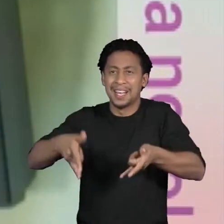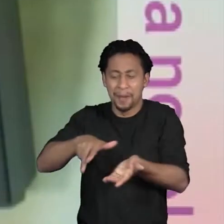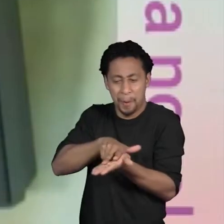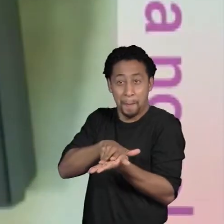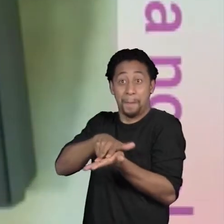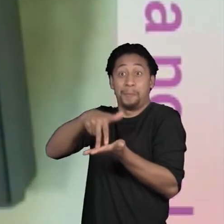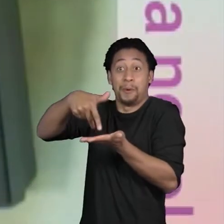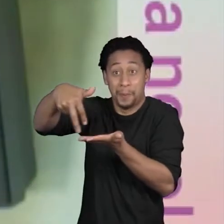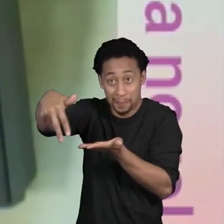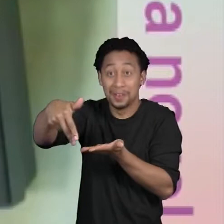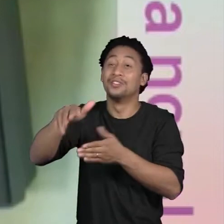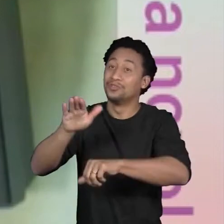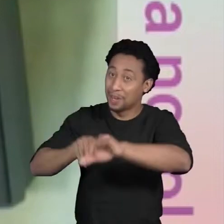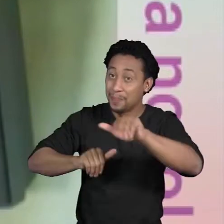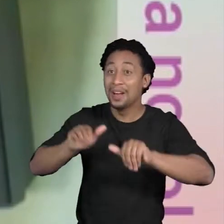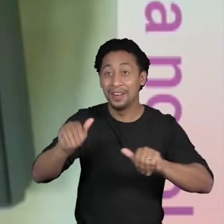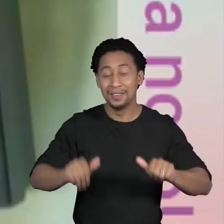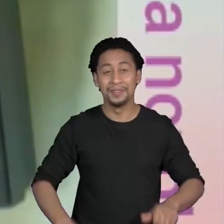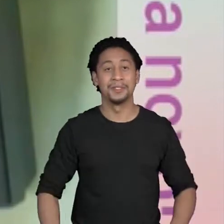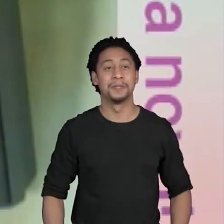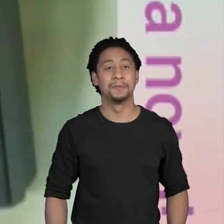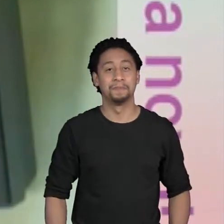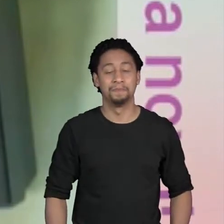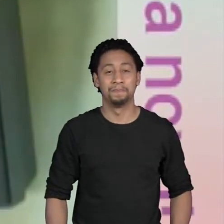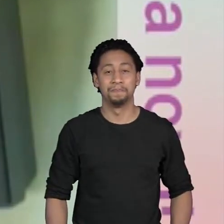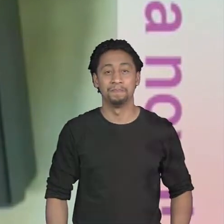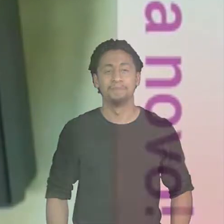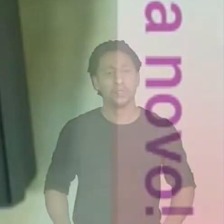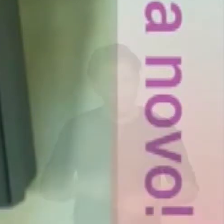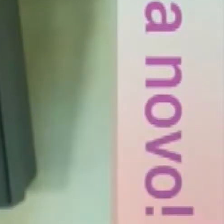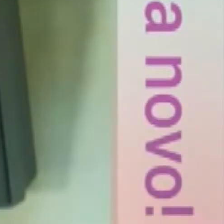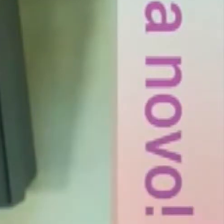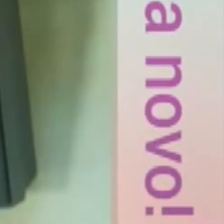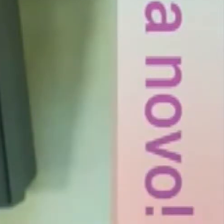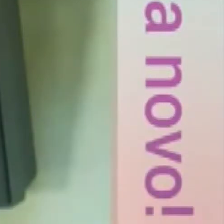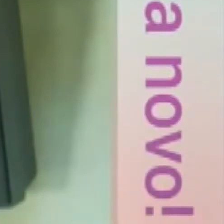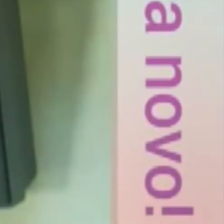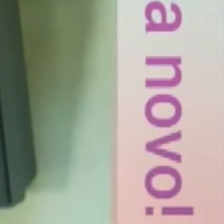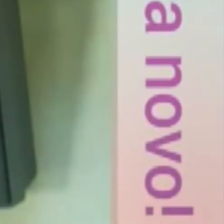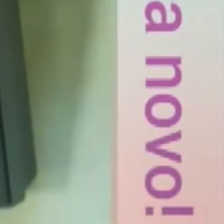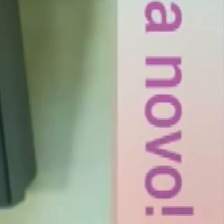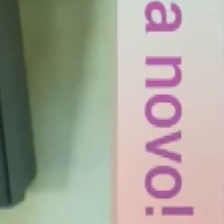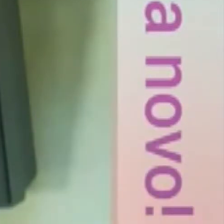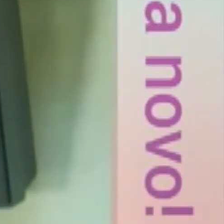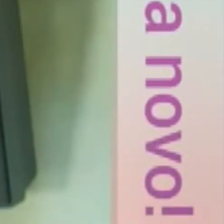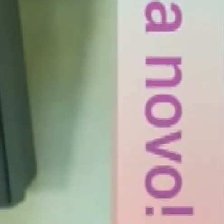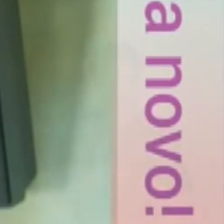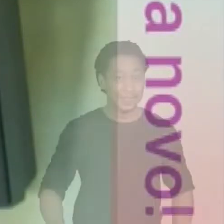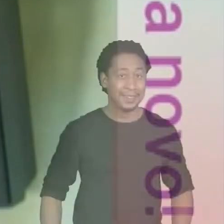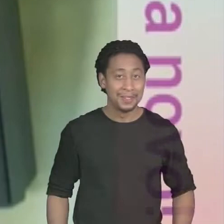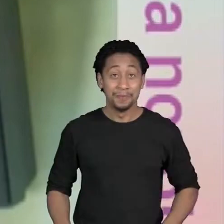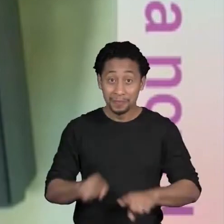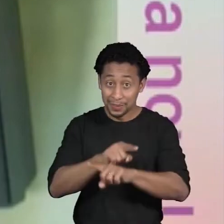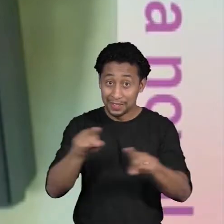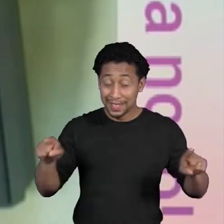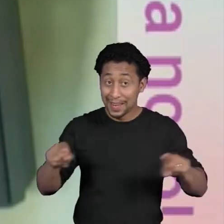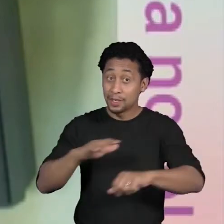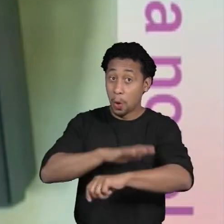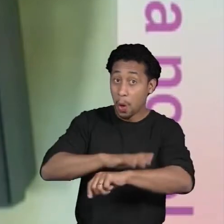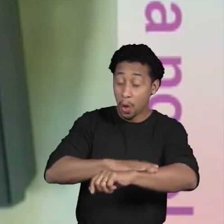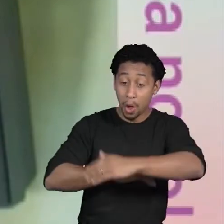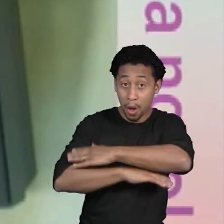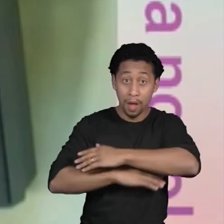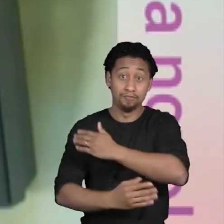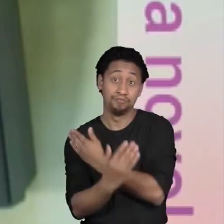rádio. Hora para despertar. Então, tinha o radialista que nos